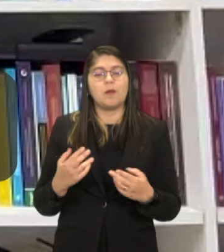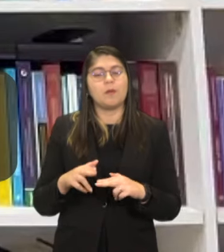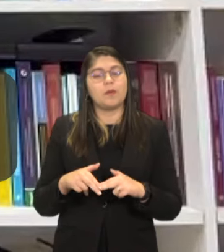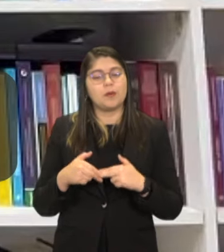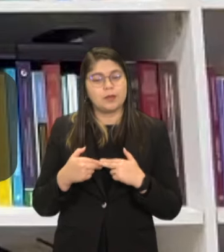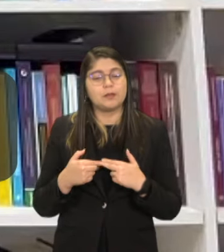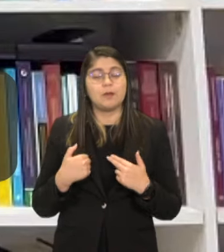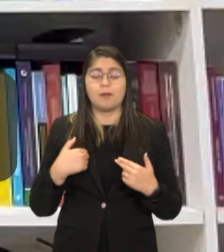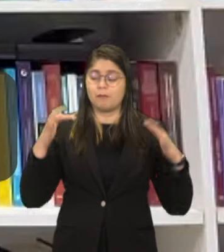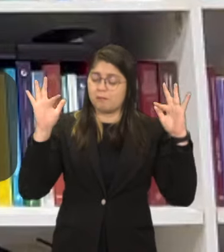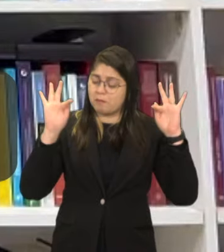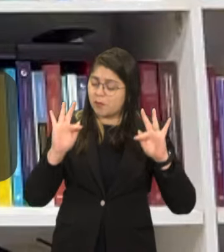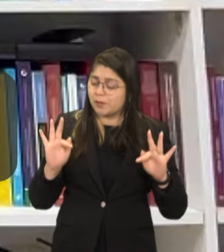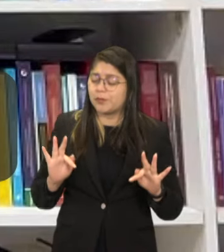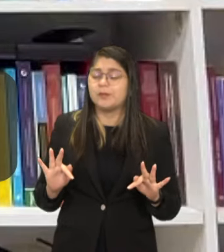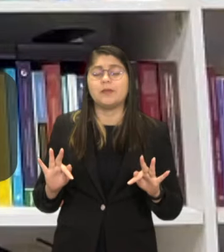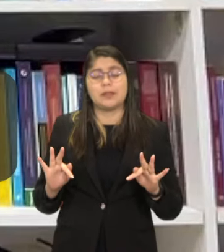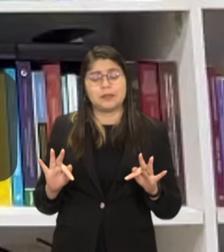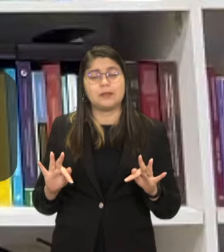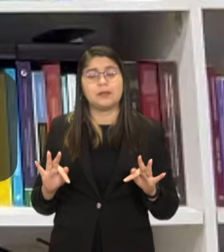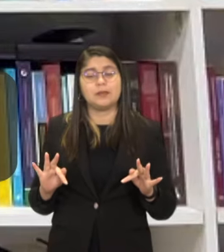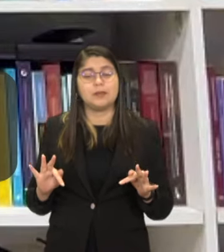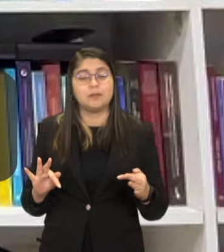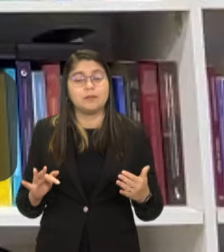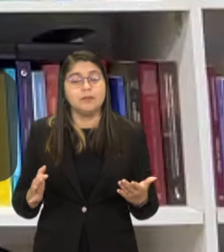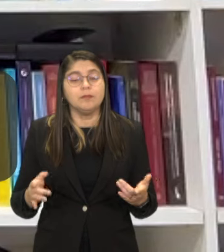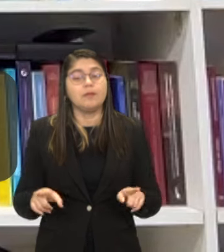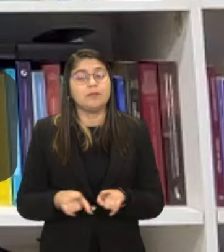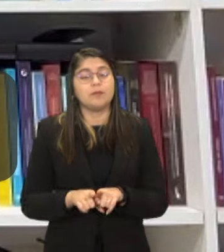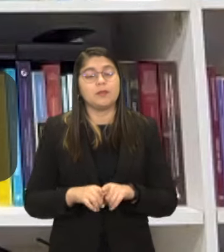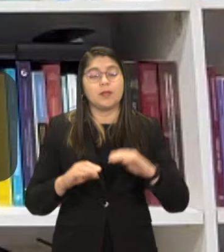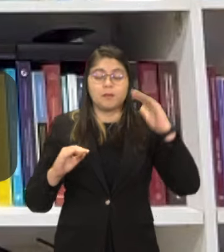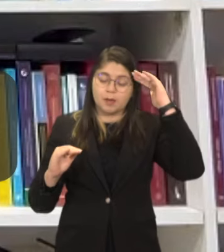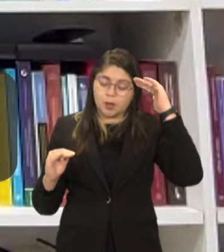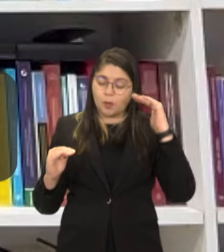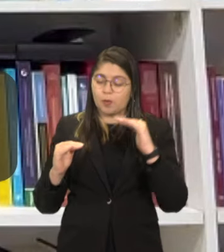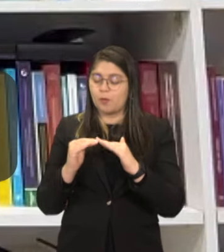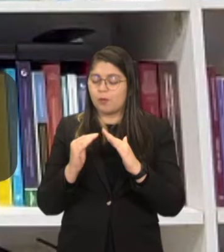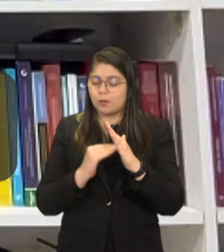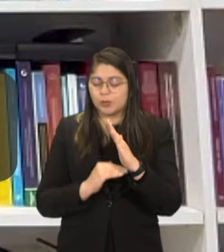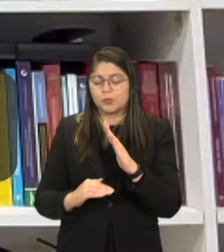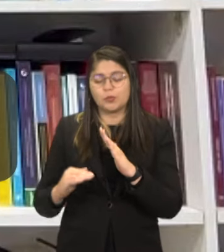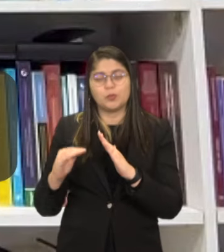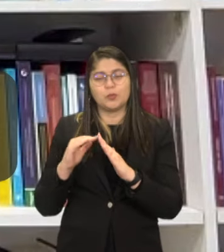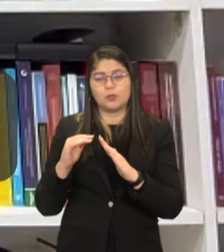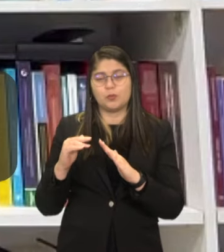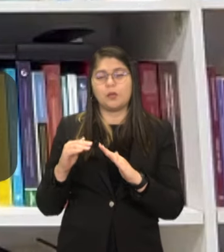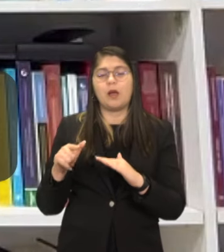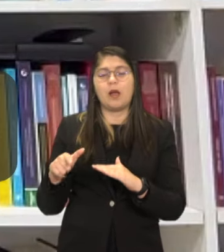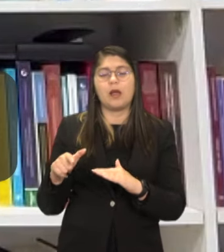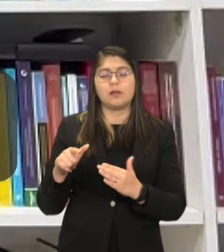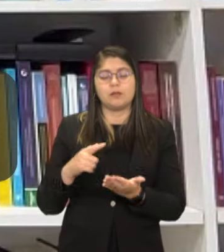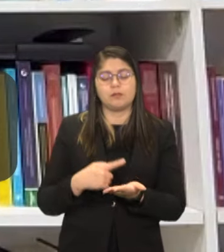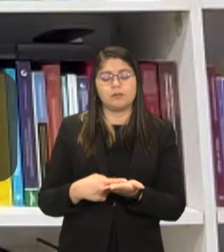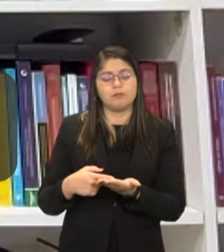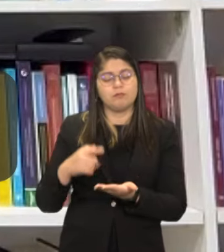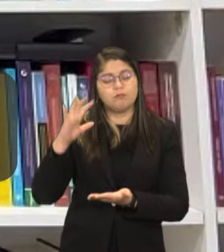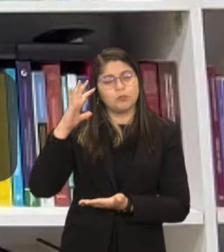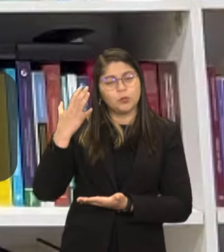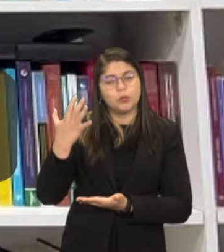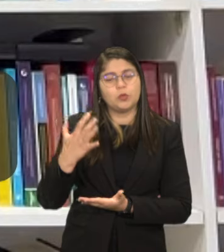muita felicidade, eu estou aderindo integralmente a essa solução que Vossa Excelência